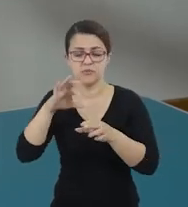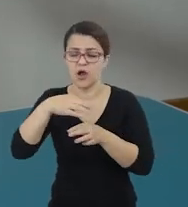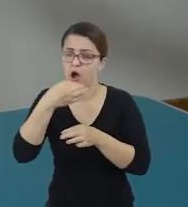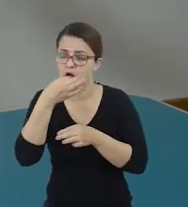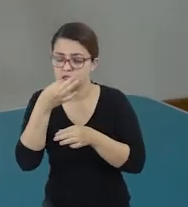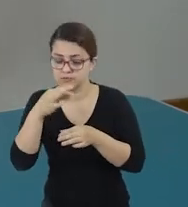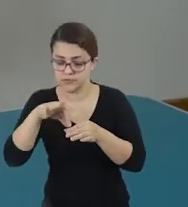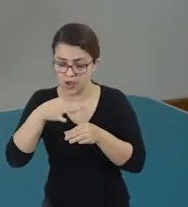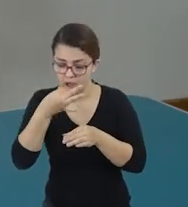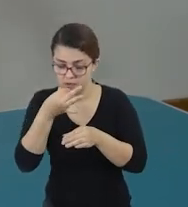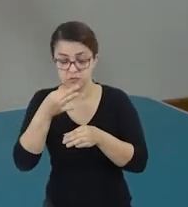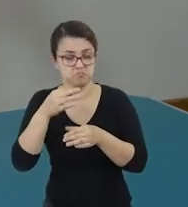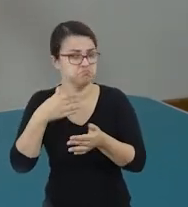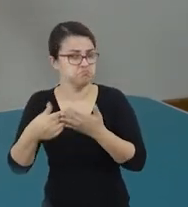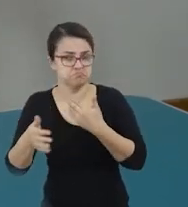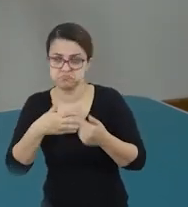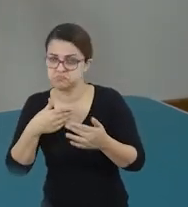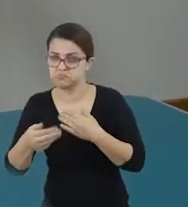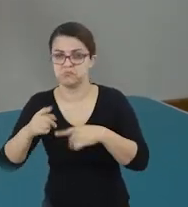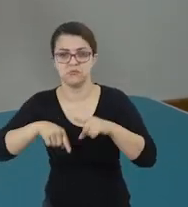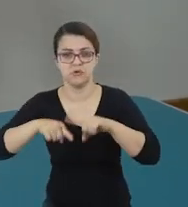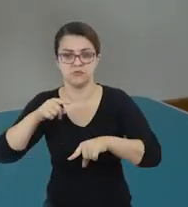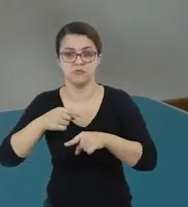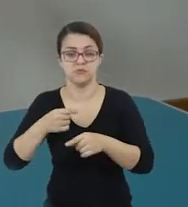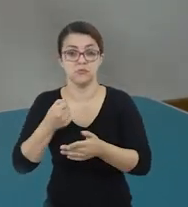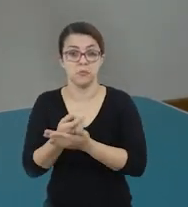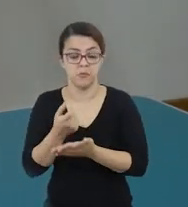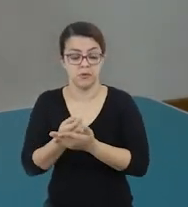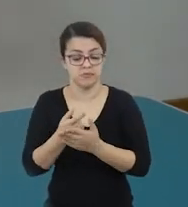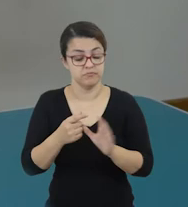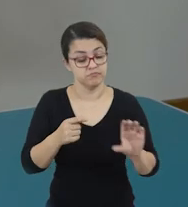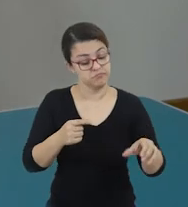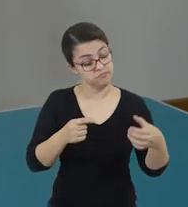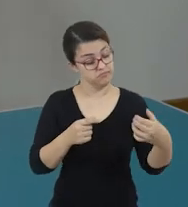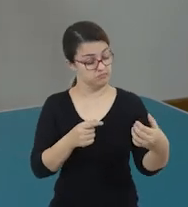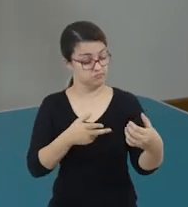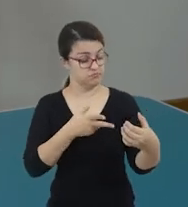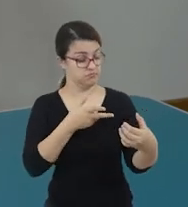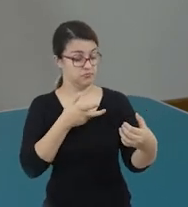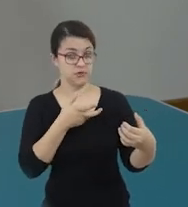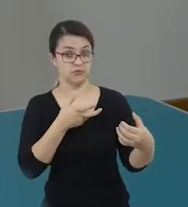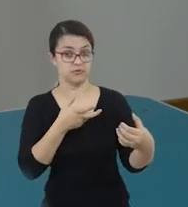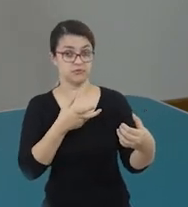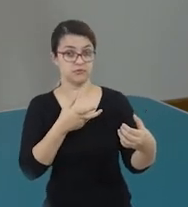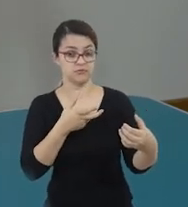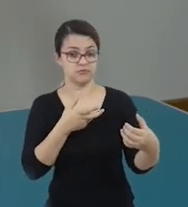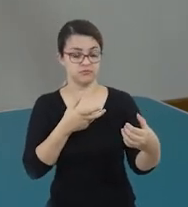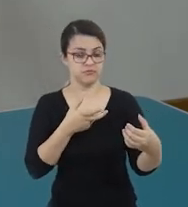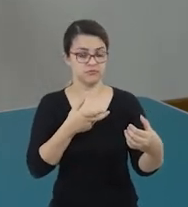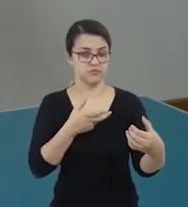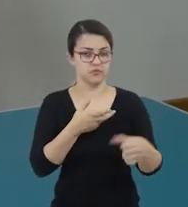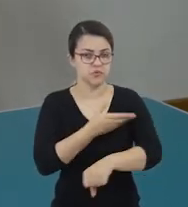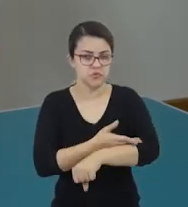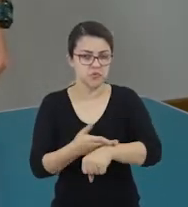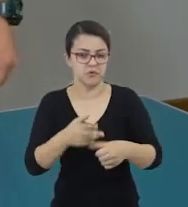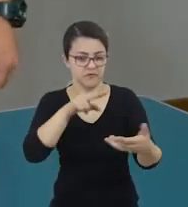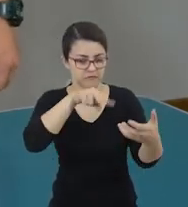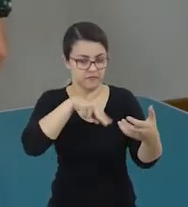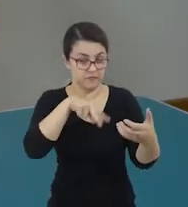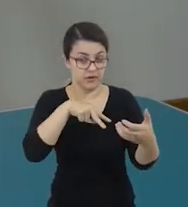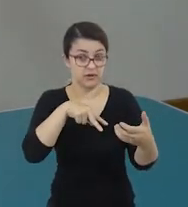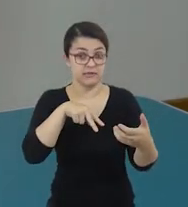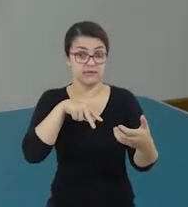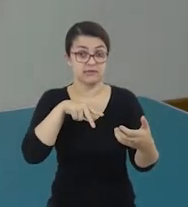salgadinho que você compra ou qualquer produto que você compra? Nós temos o costume de virar e olhar a embalagem? As embalagens